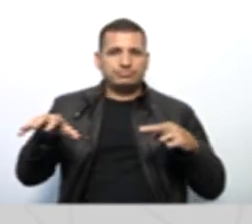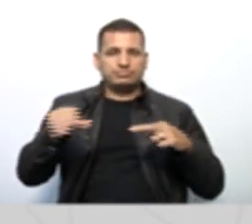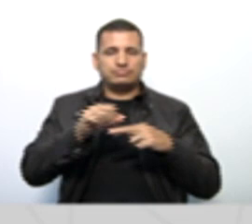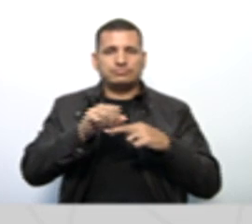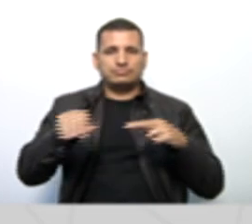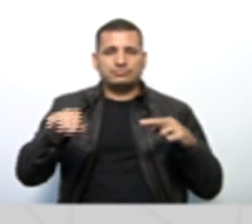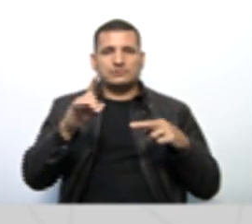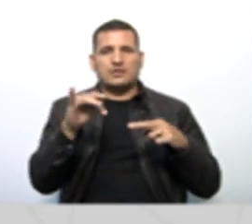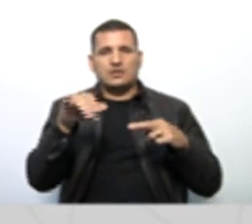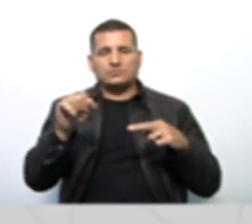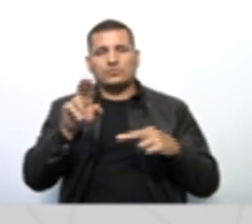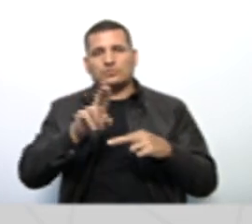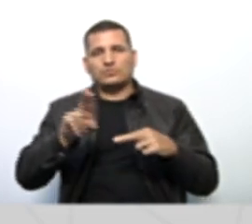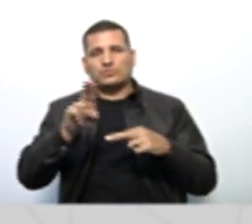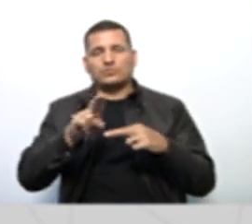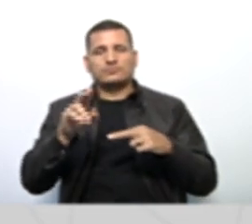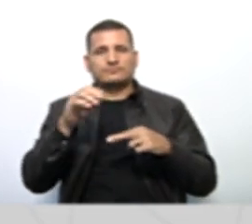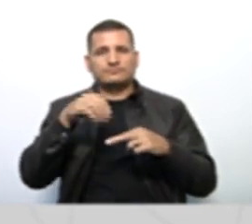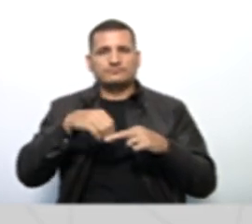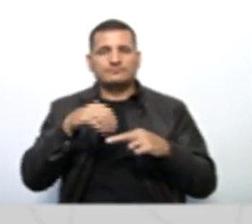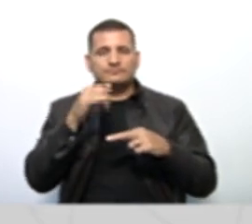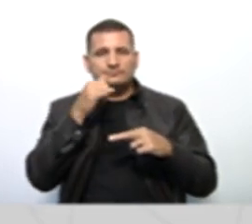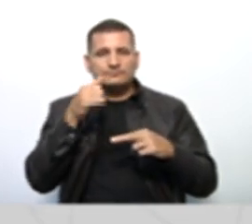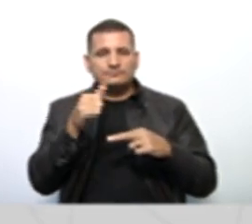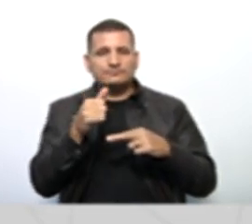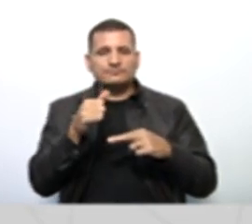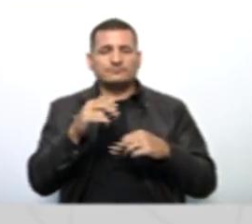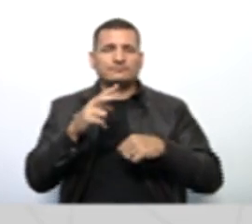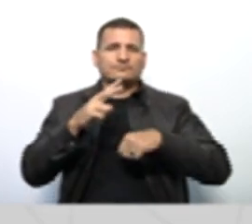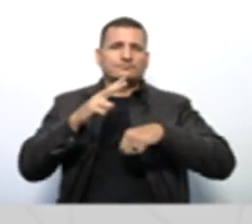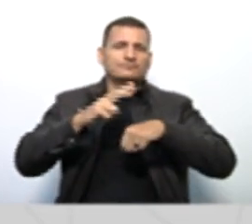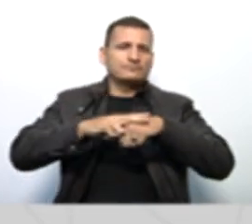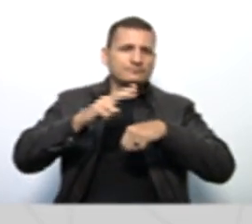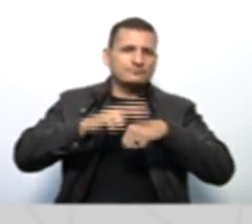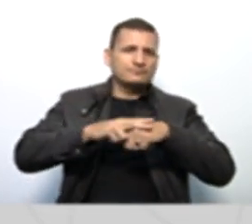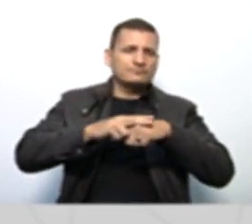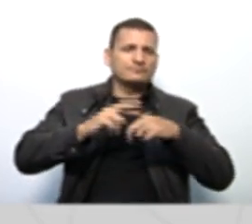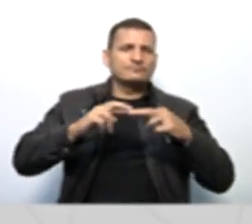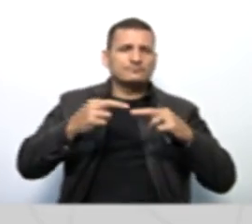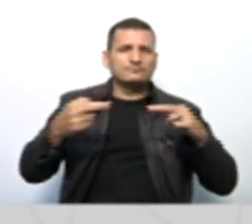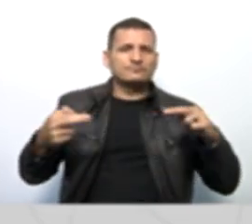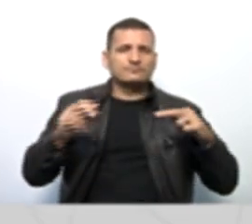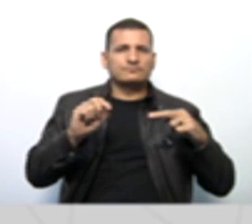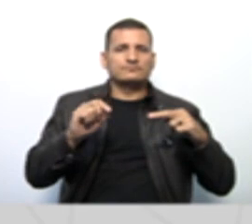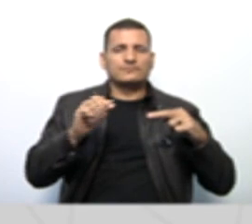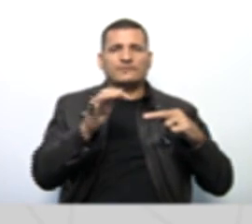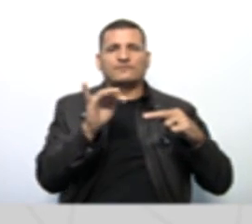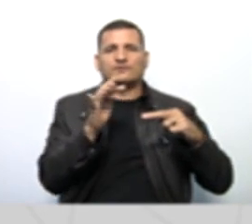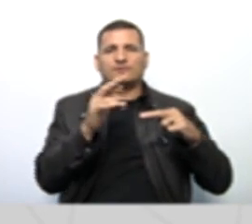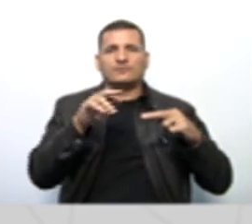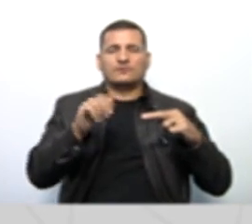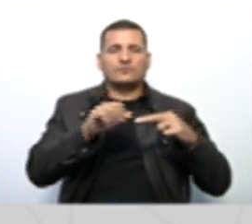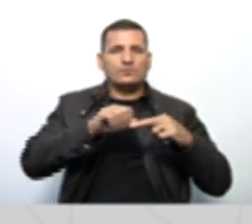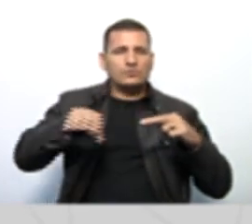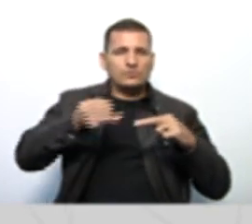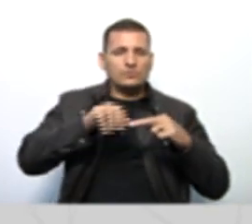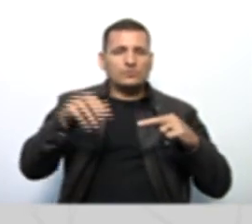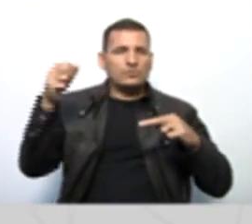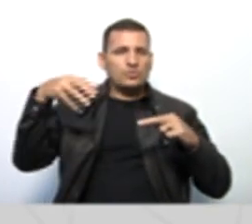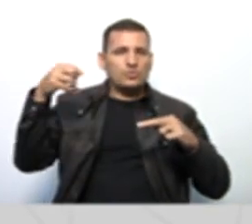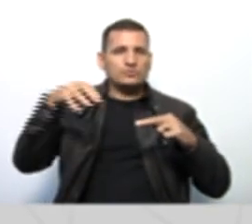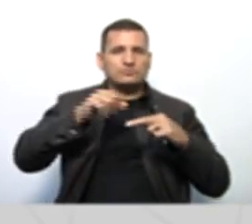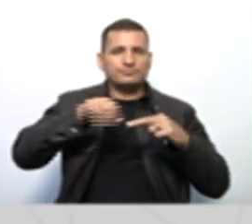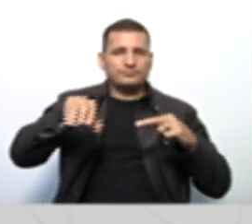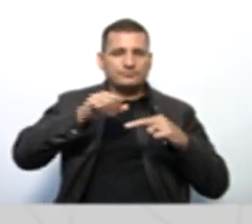corrente elétrica a fibra ótica utiliza o que pessoal luz e o que o usuário utiliza o arles pessoal